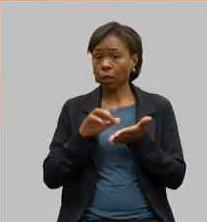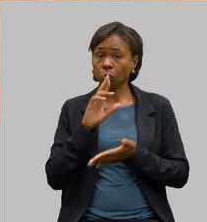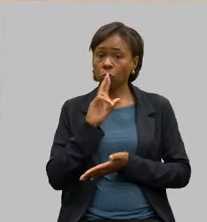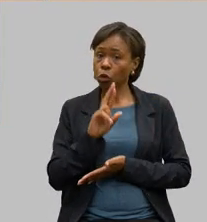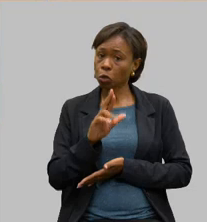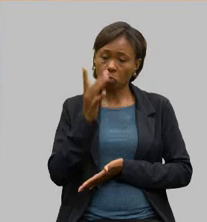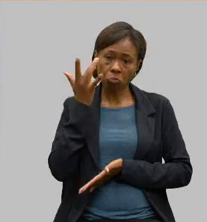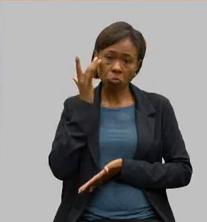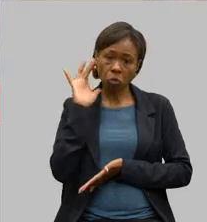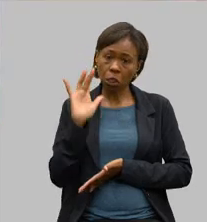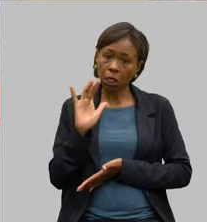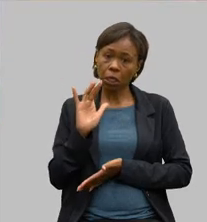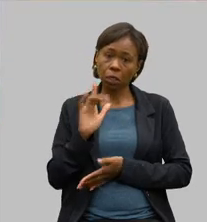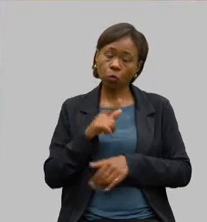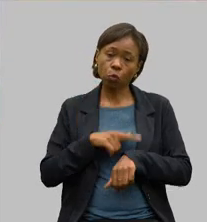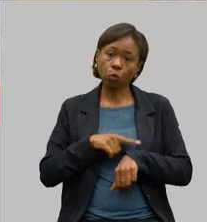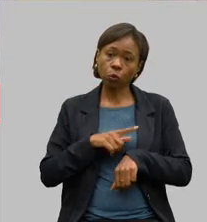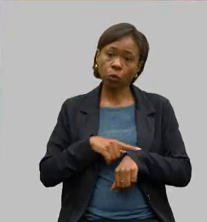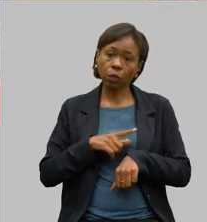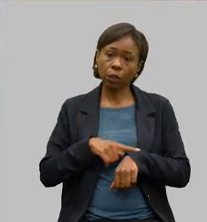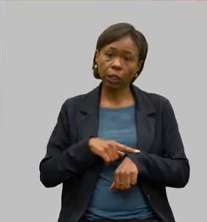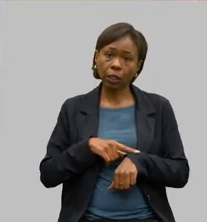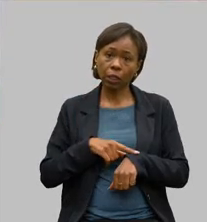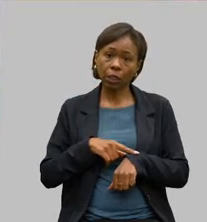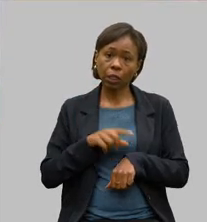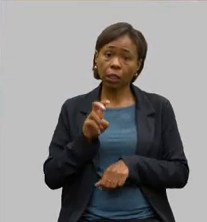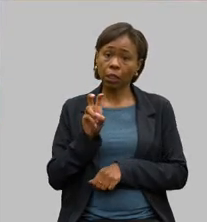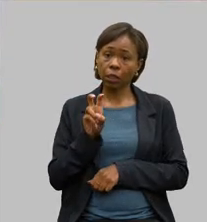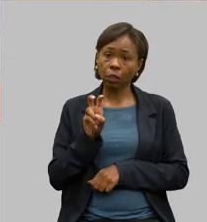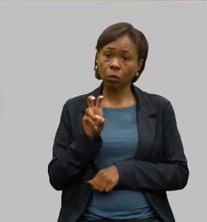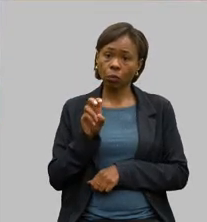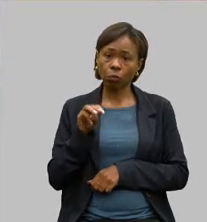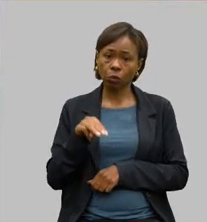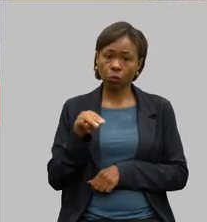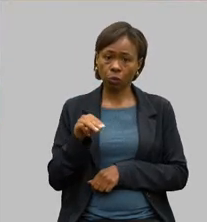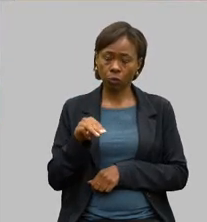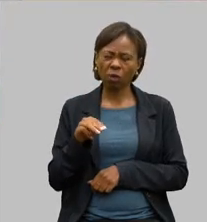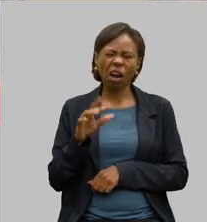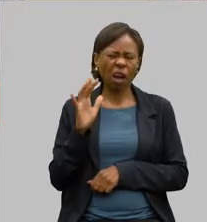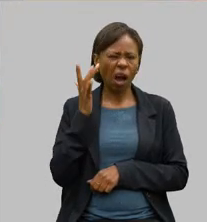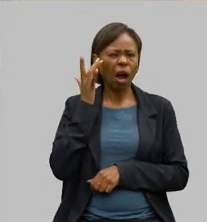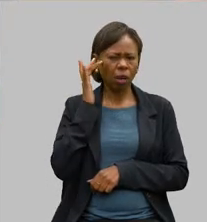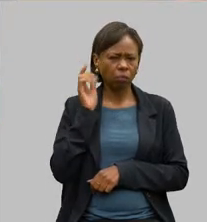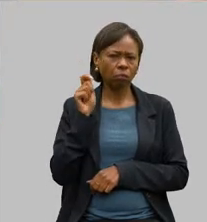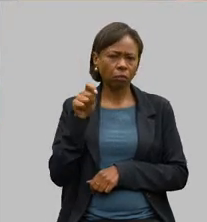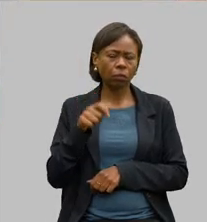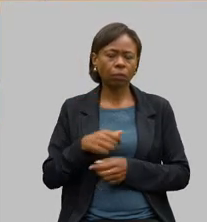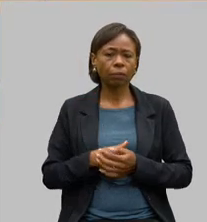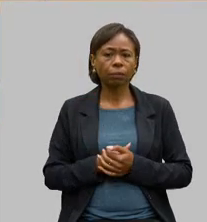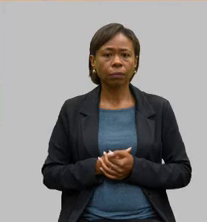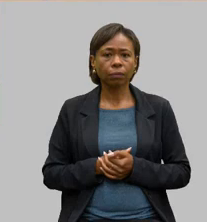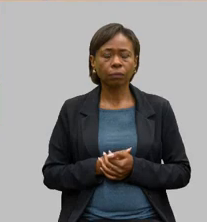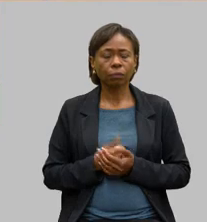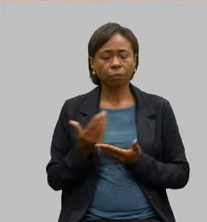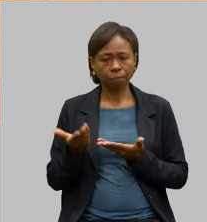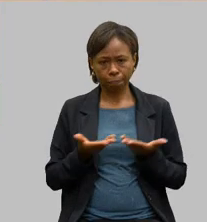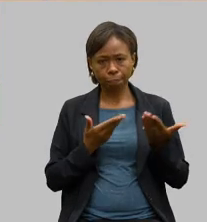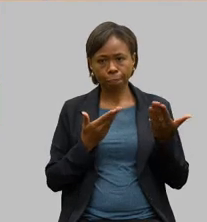em quanto tempo que eu tenho em você tem 5 minutos não acho que dá para pass pois não a